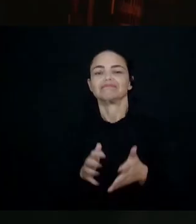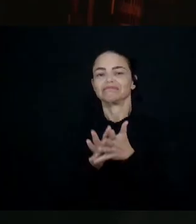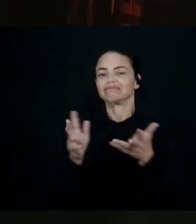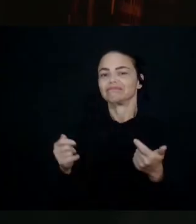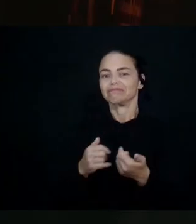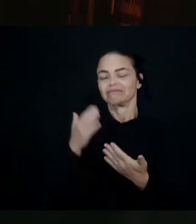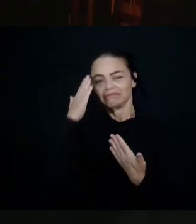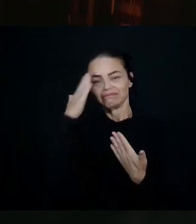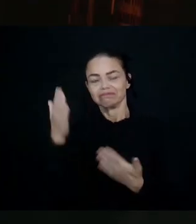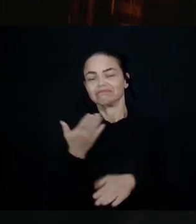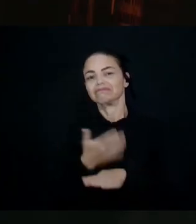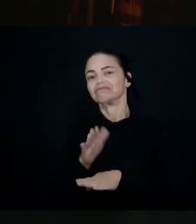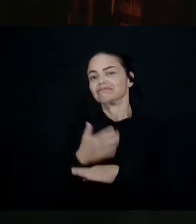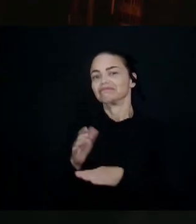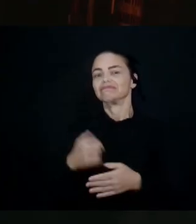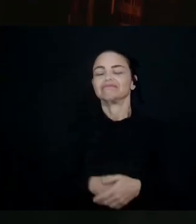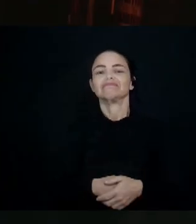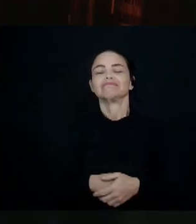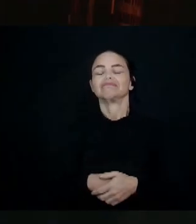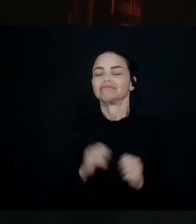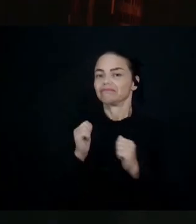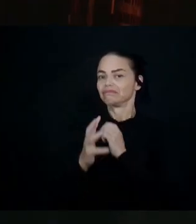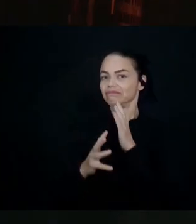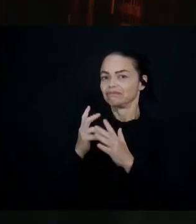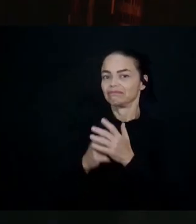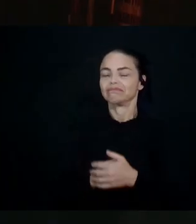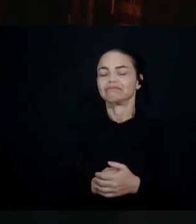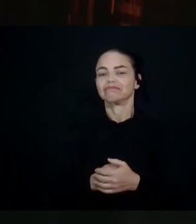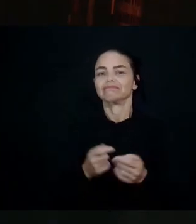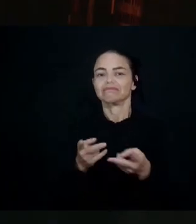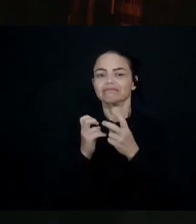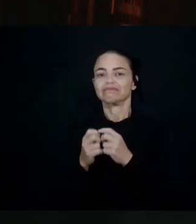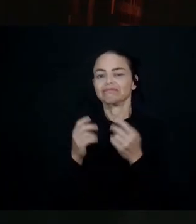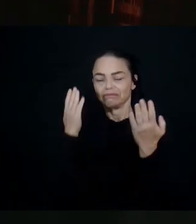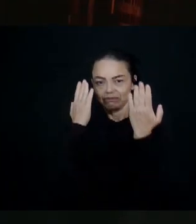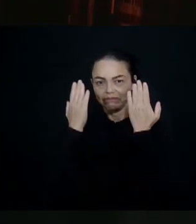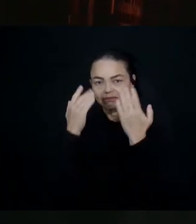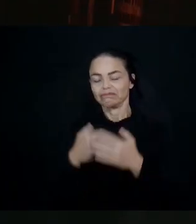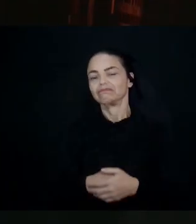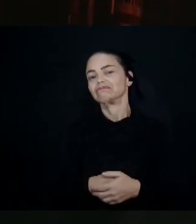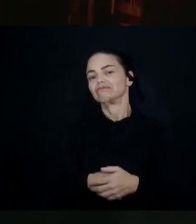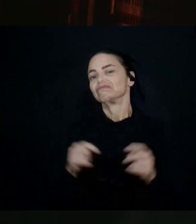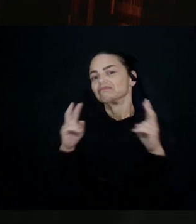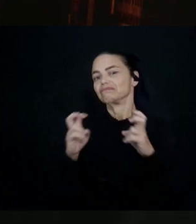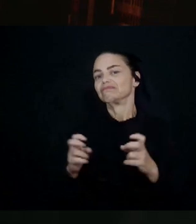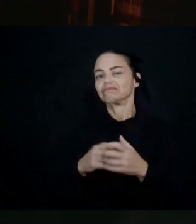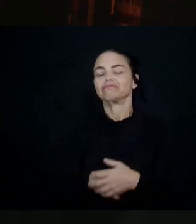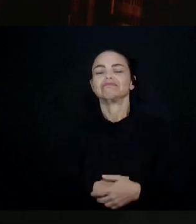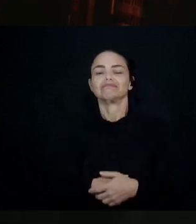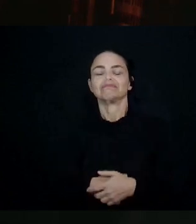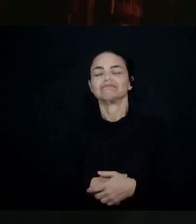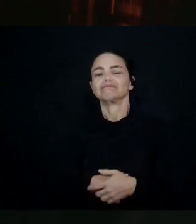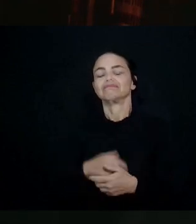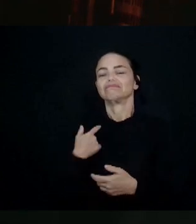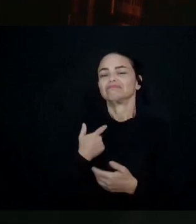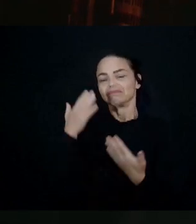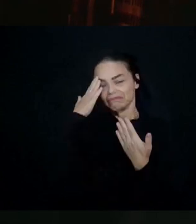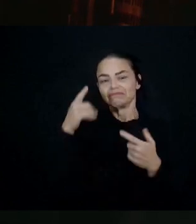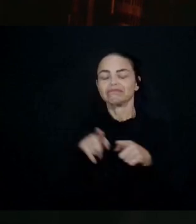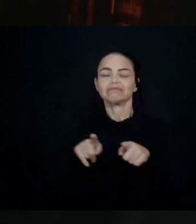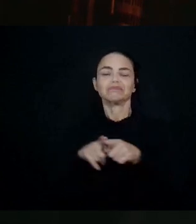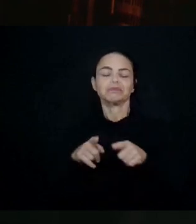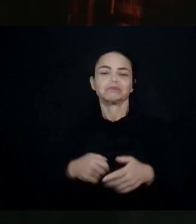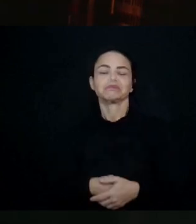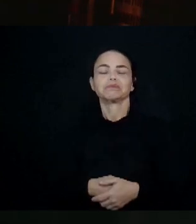sua participação, a sua fala, a sua visão da psicologia, né, sobre o colecionismo, e a gente agradece também, né, o